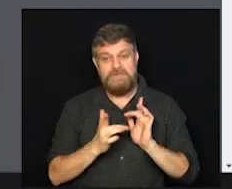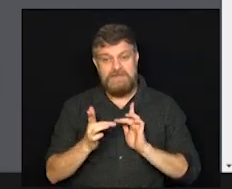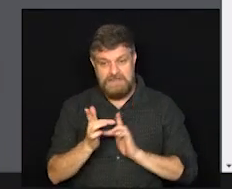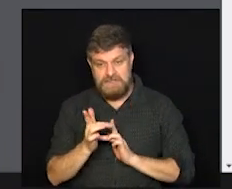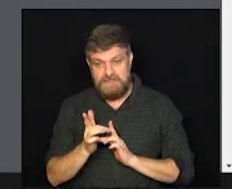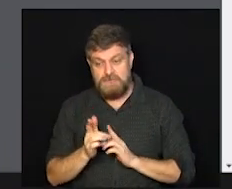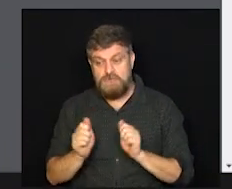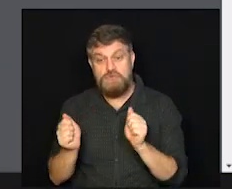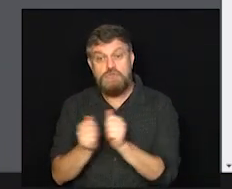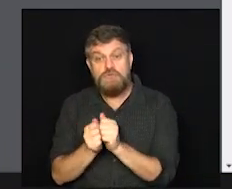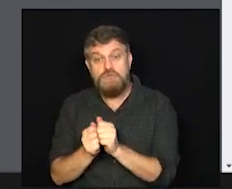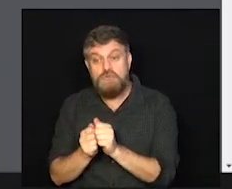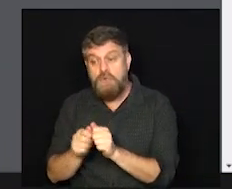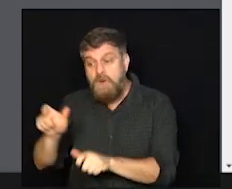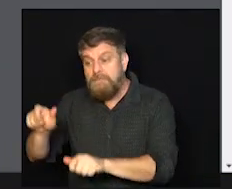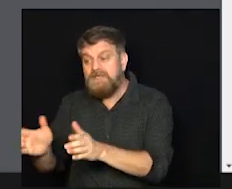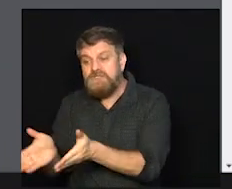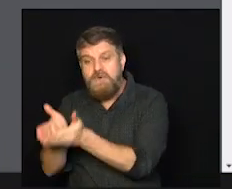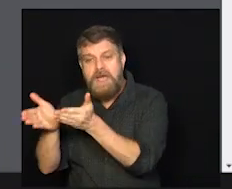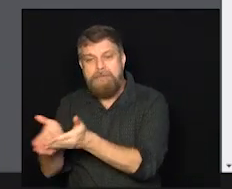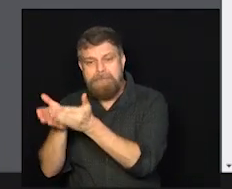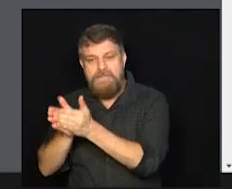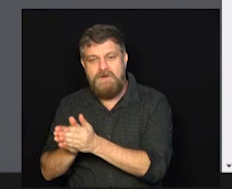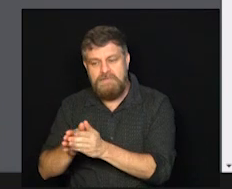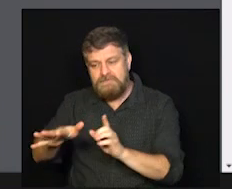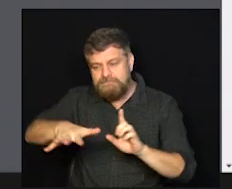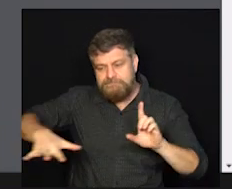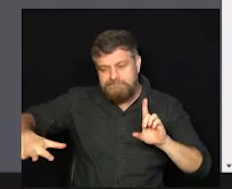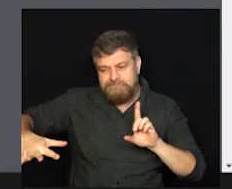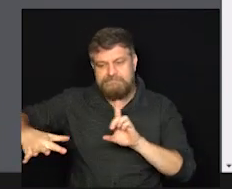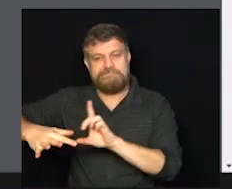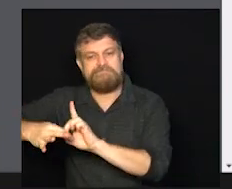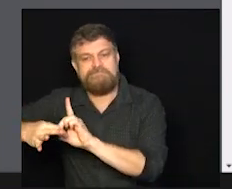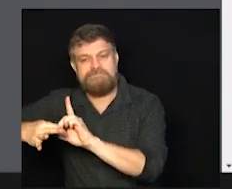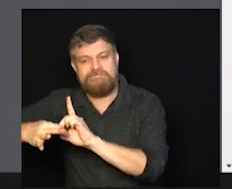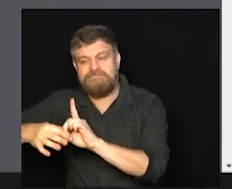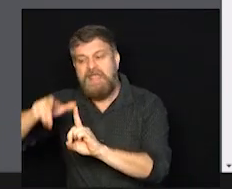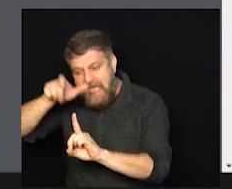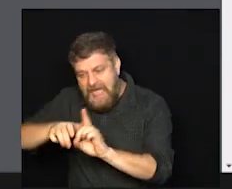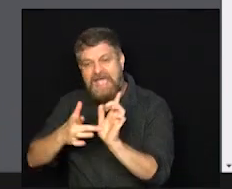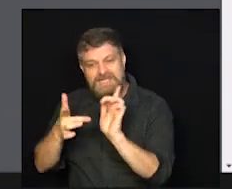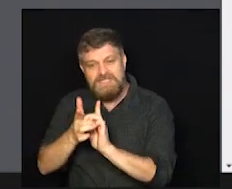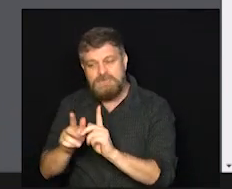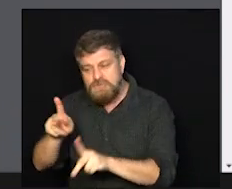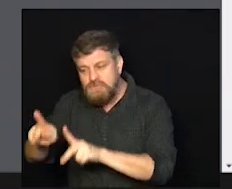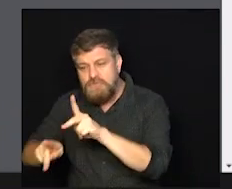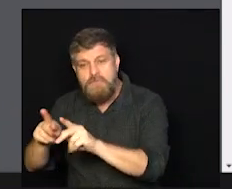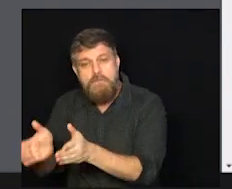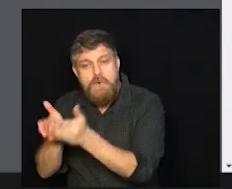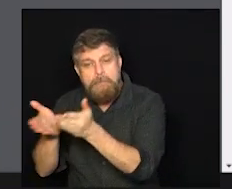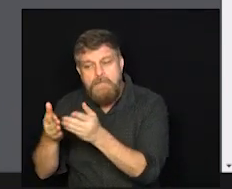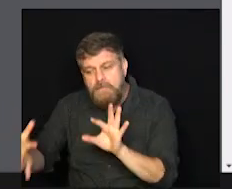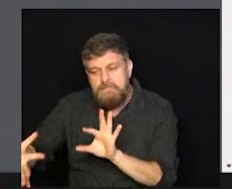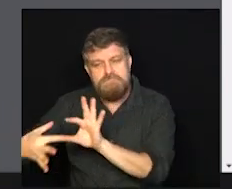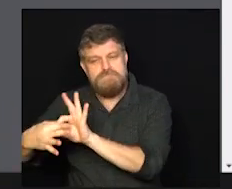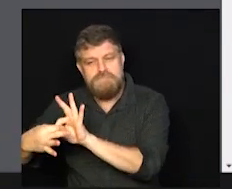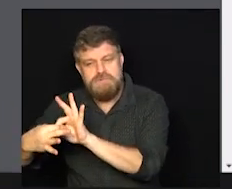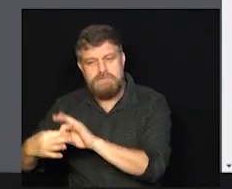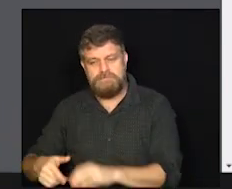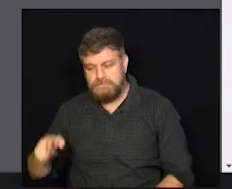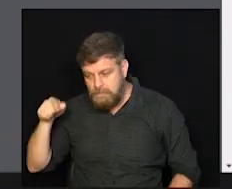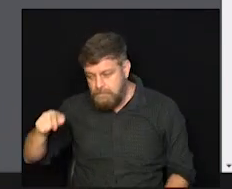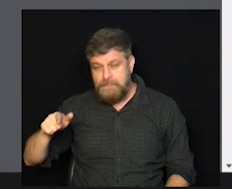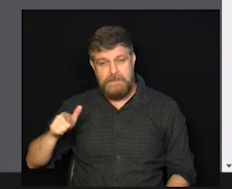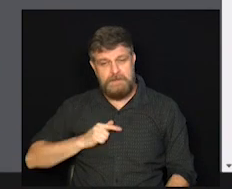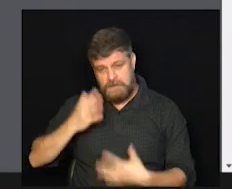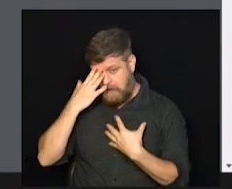pobres. Lucas 4, 18 a 21. Sim, é bonito que na história do Campo Grande, esses grupos desbravadores e reivindicadores da